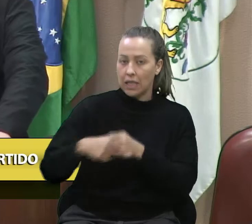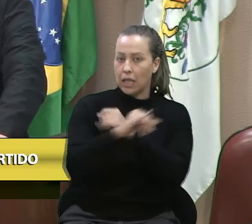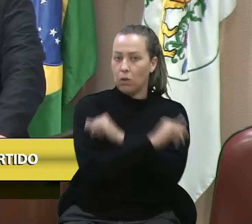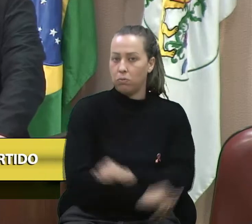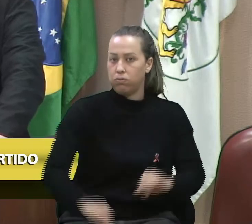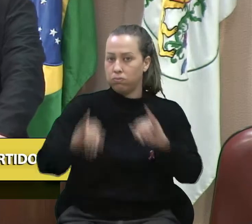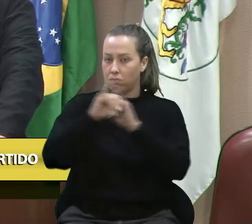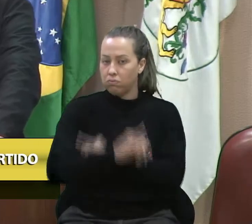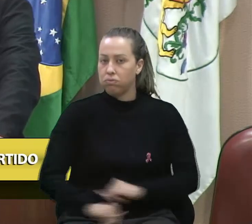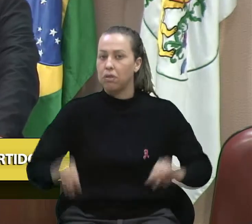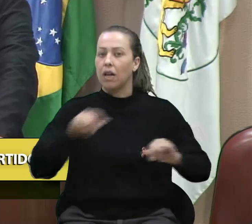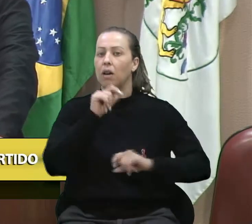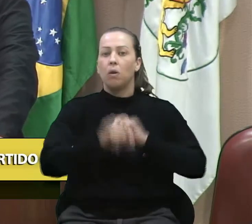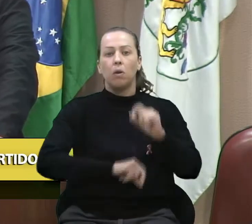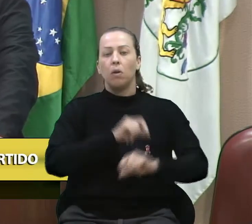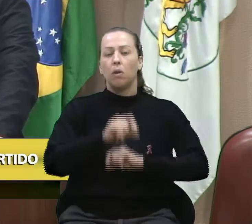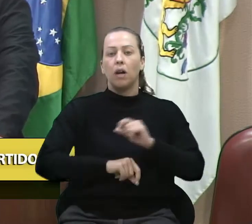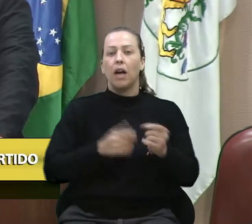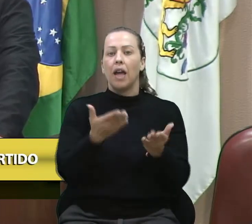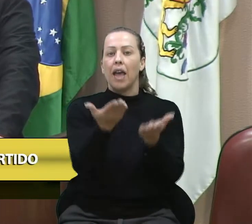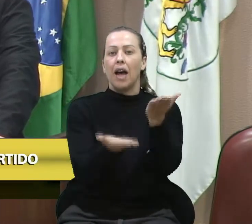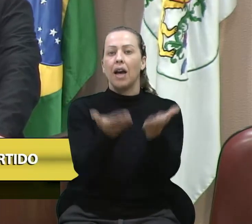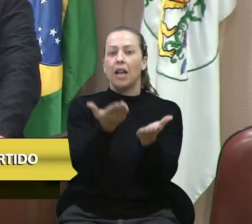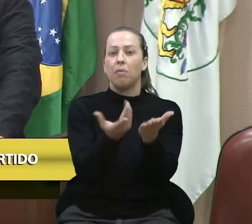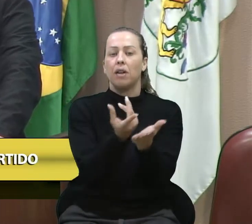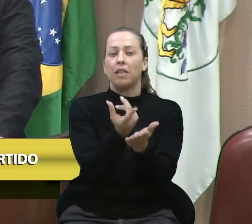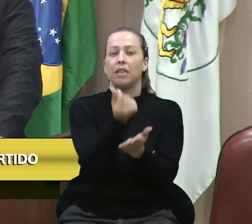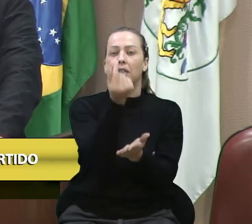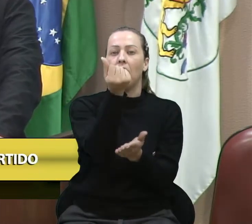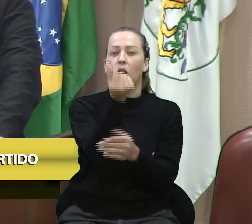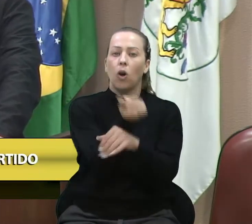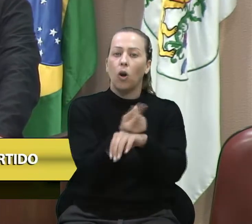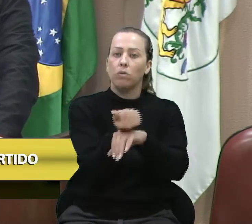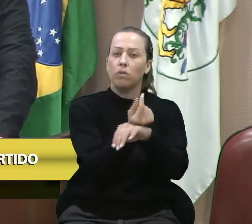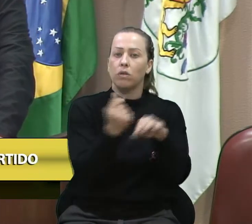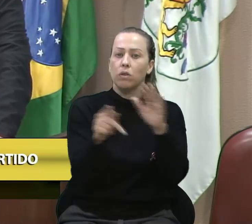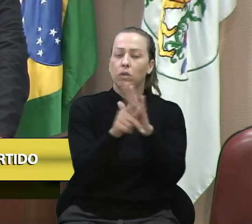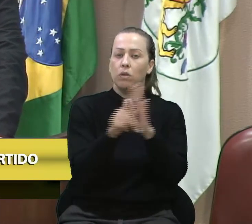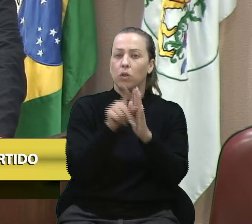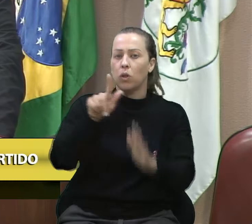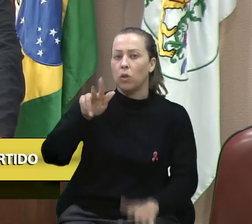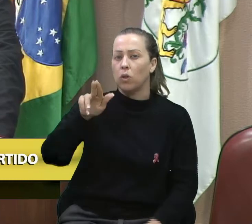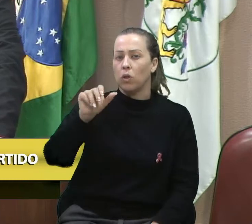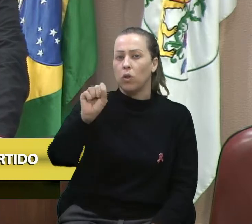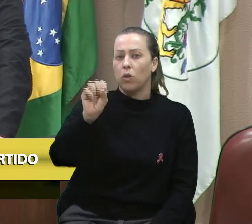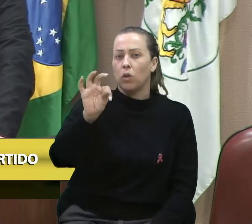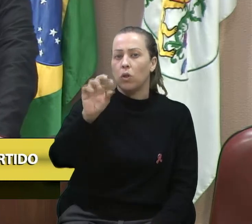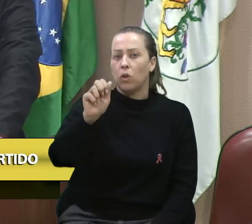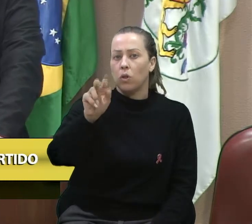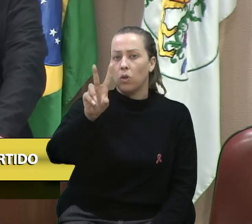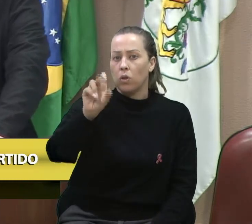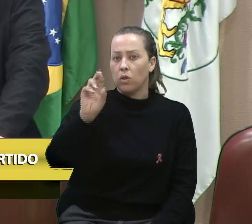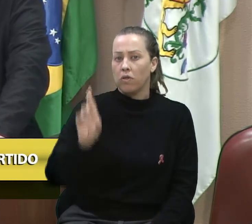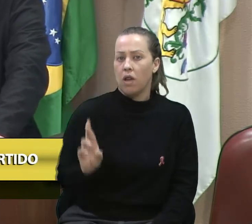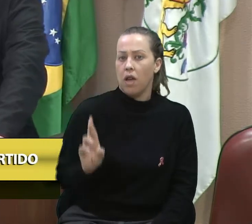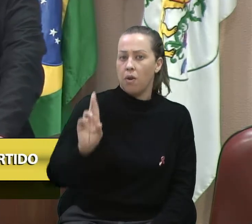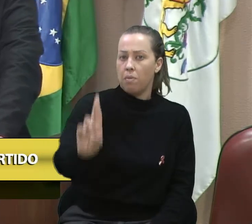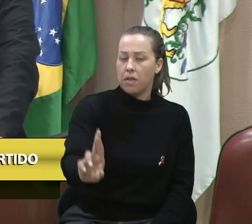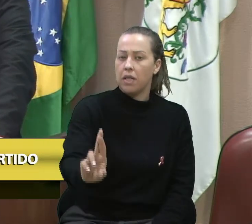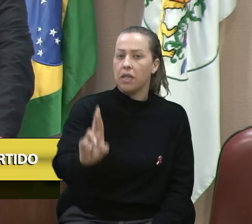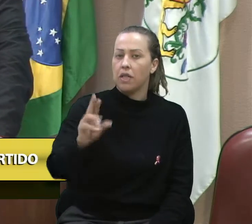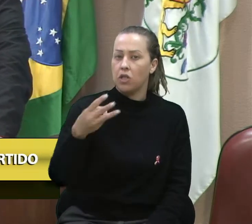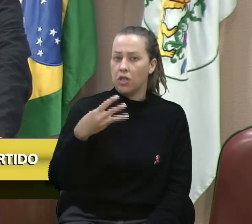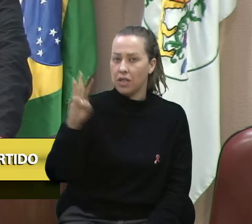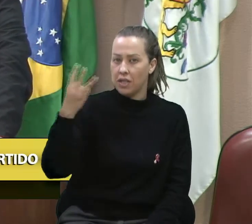Dani Luz, que é a questão do equilíbrio financeiro da empresa. O Gustavo, que é foi o representante